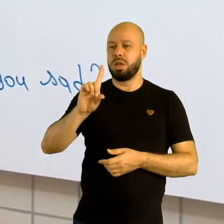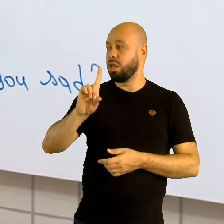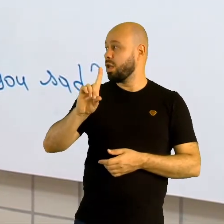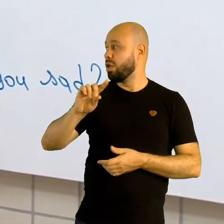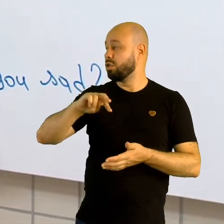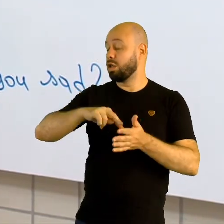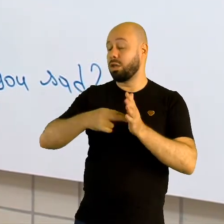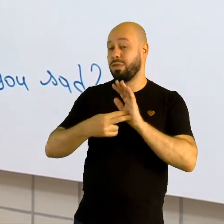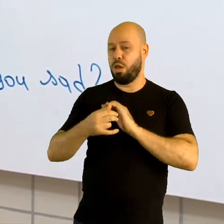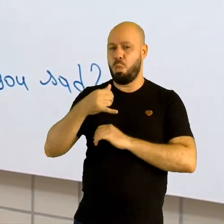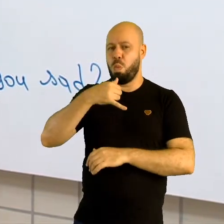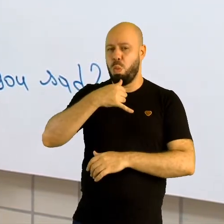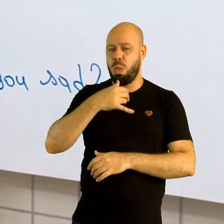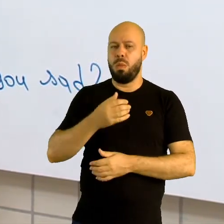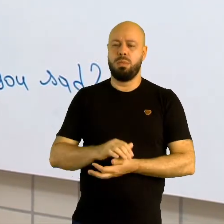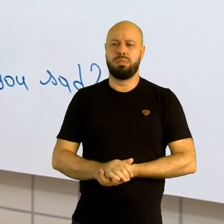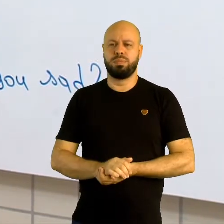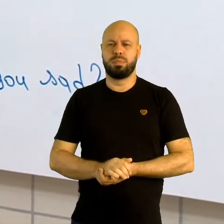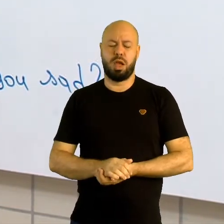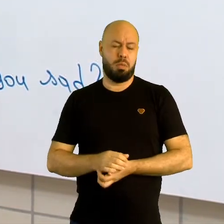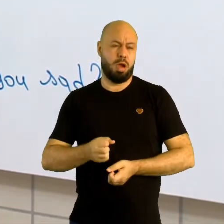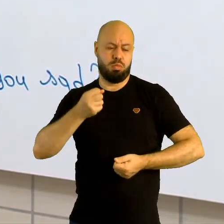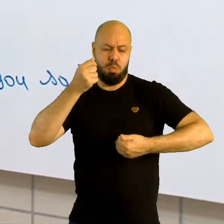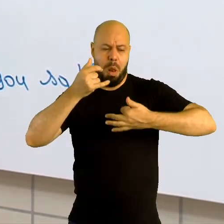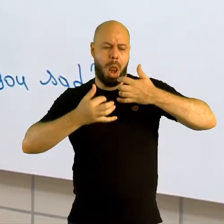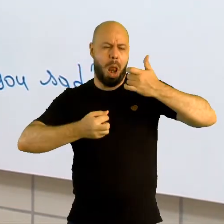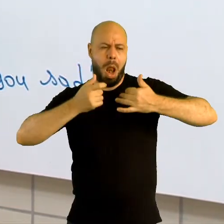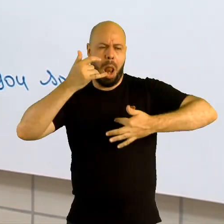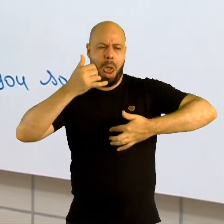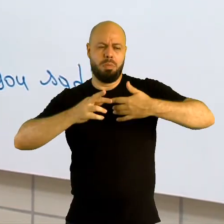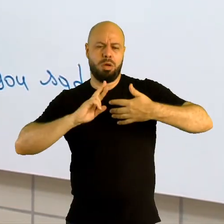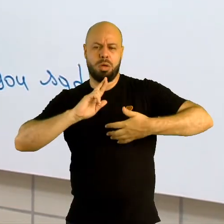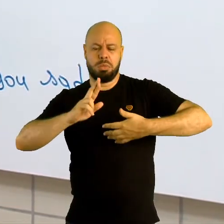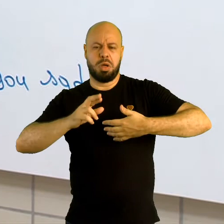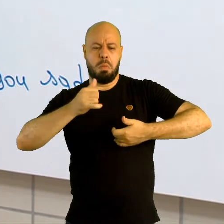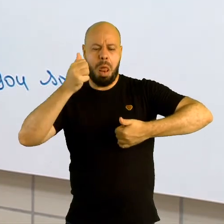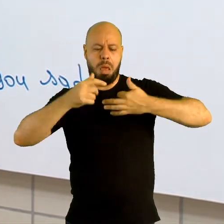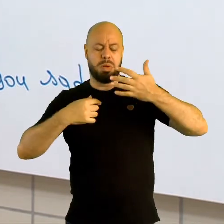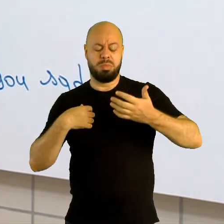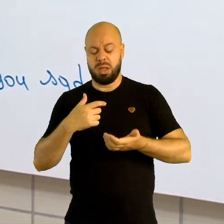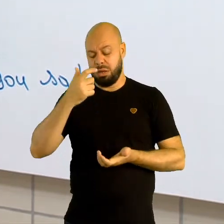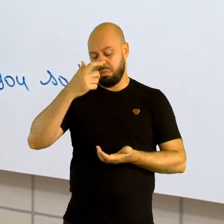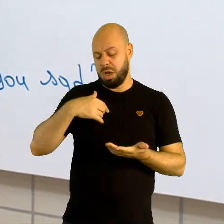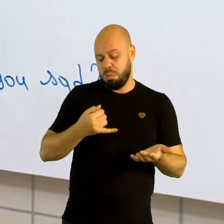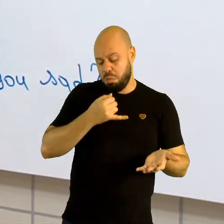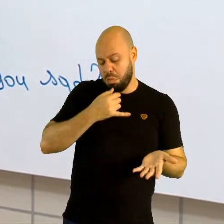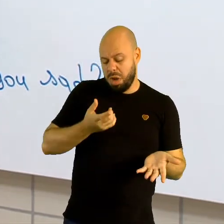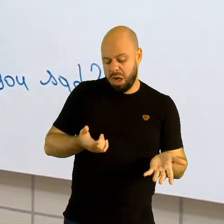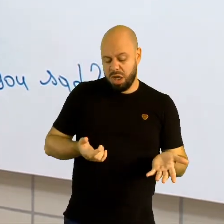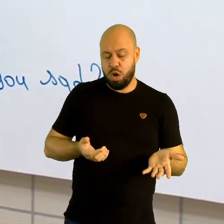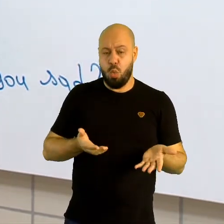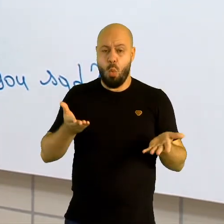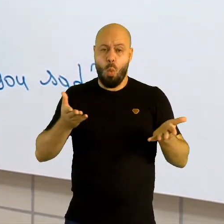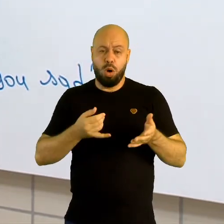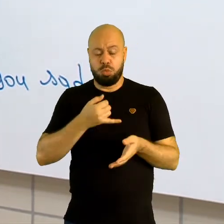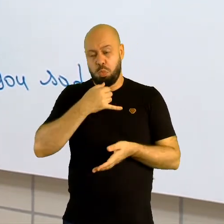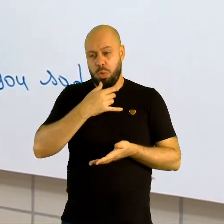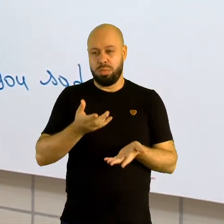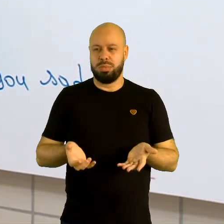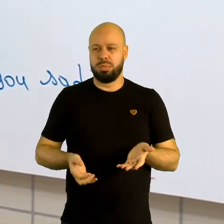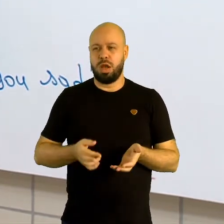um motivo, N motivos. Eu vou responder I am, um exemplo, de resposta.